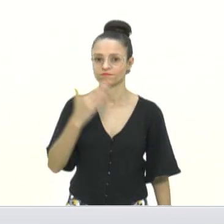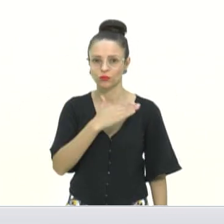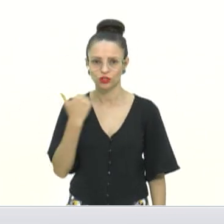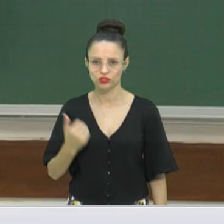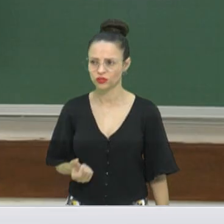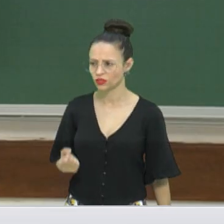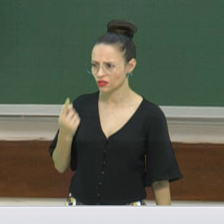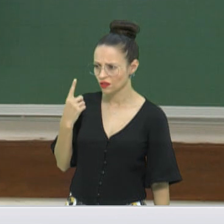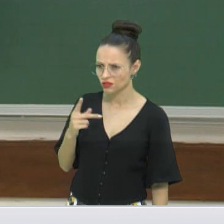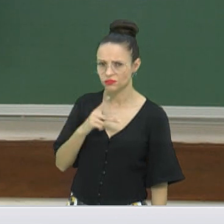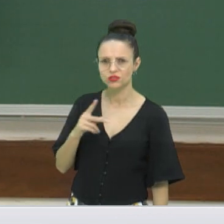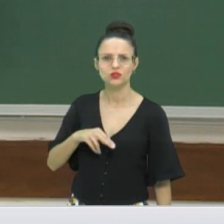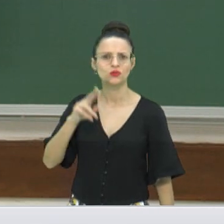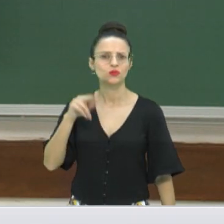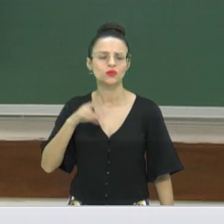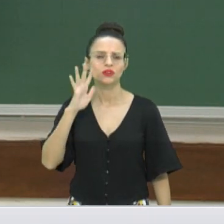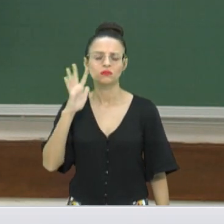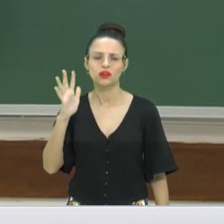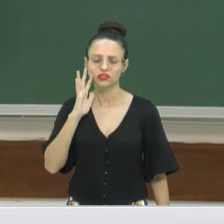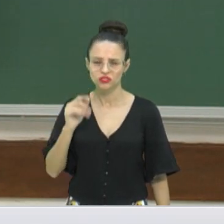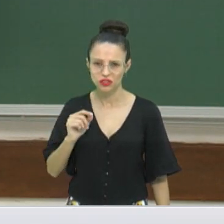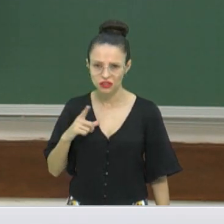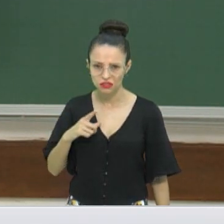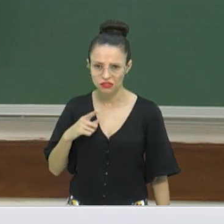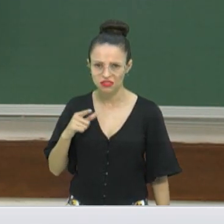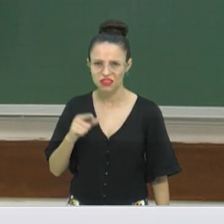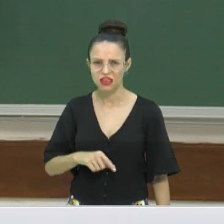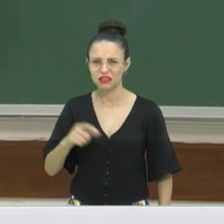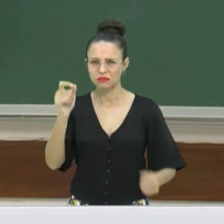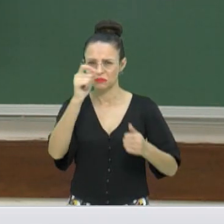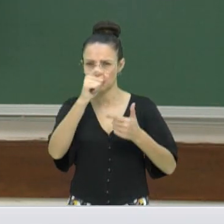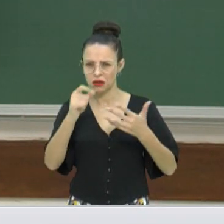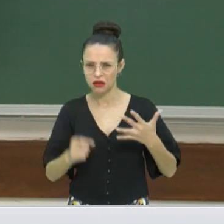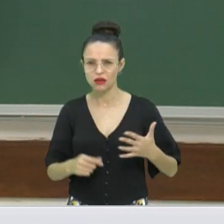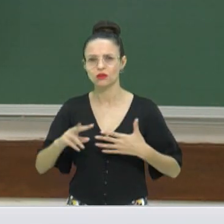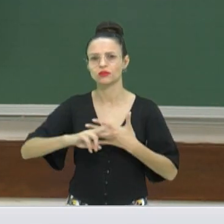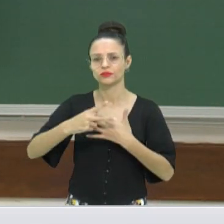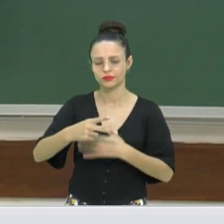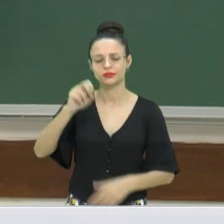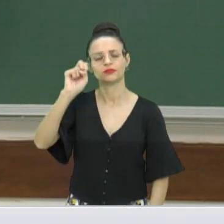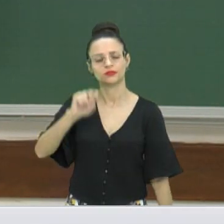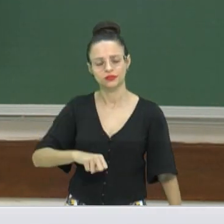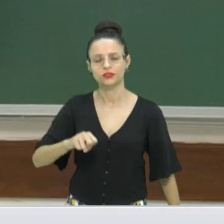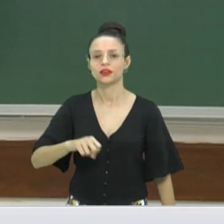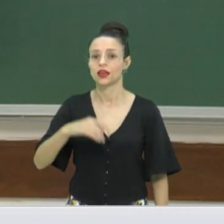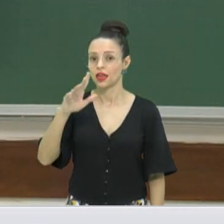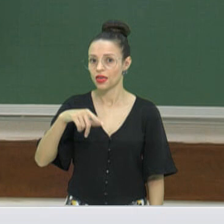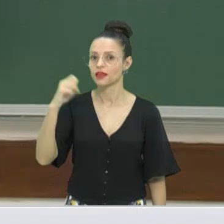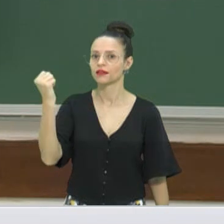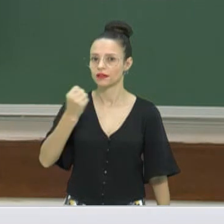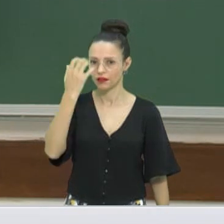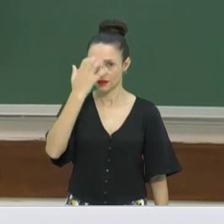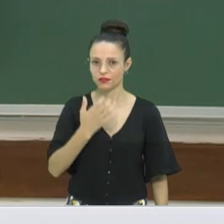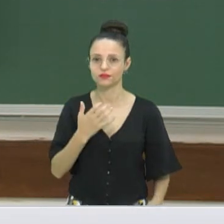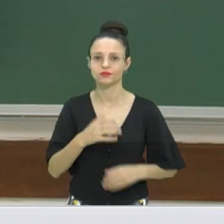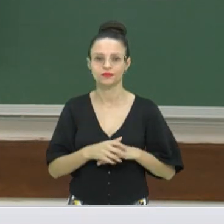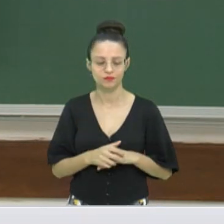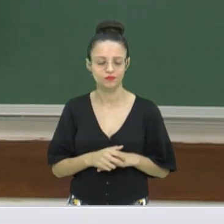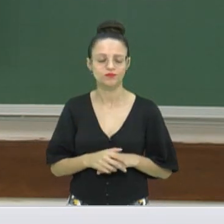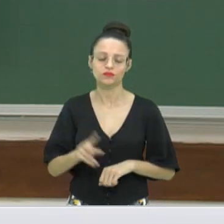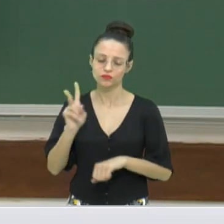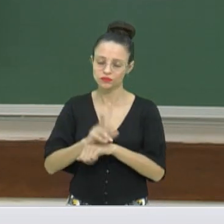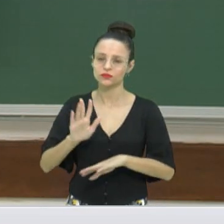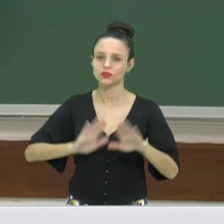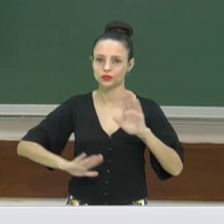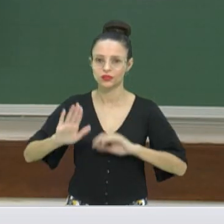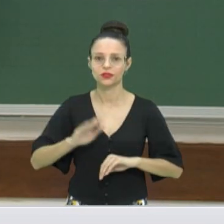Nossa, professora, nunca imaginei que podia ter tudo, todas essas consequências. Sim, pessoal, é muito grave, tá? Nós temos que tomar